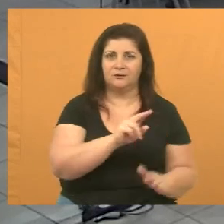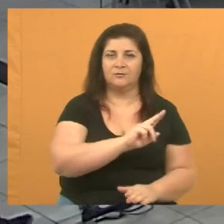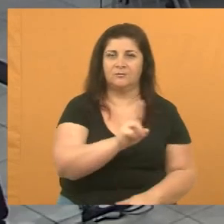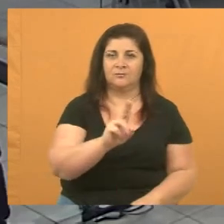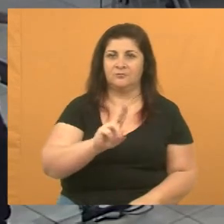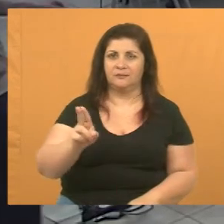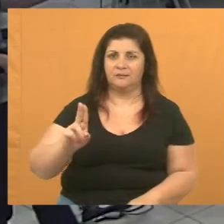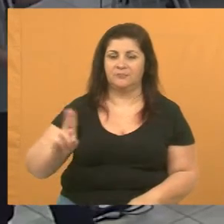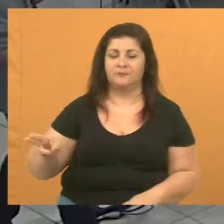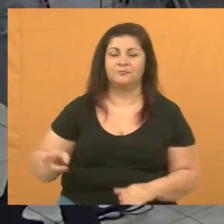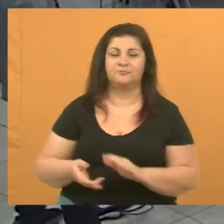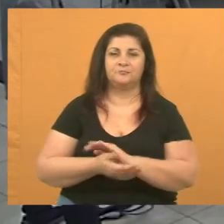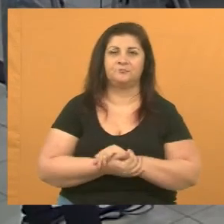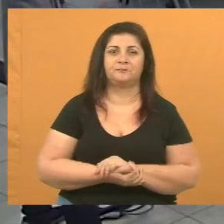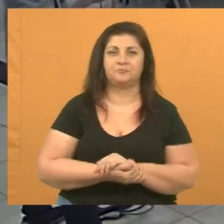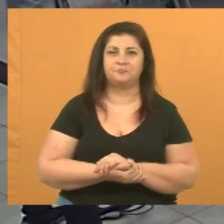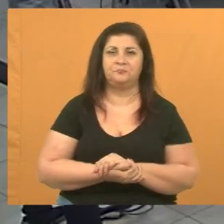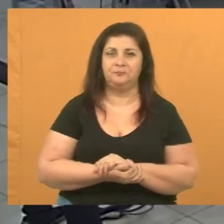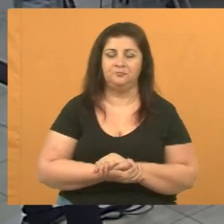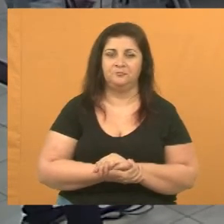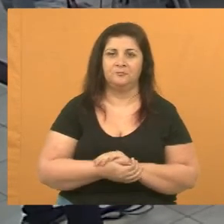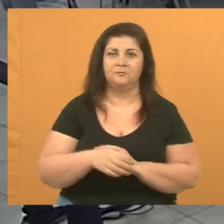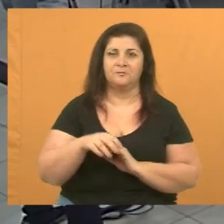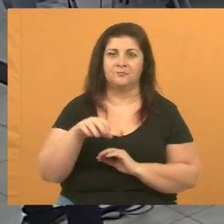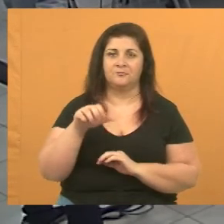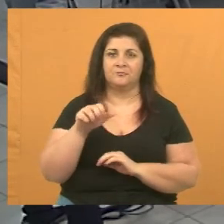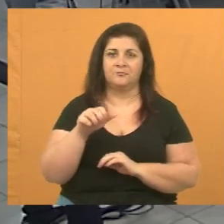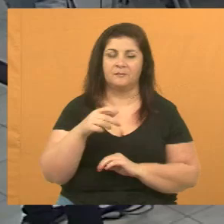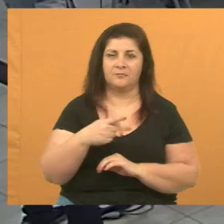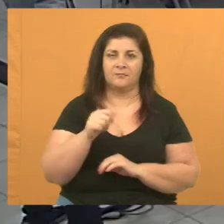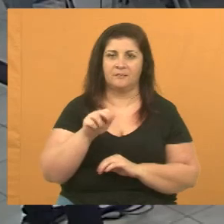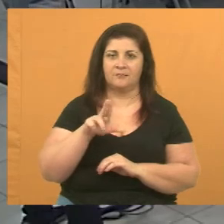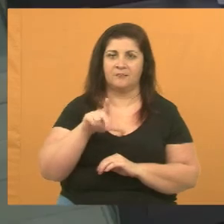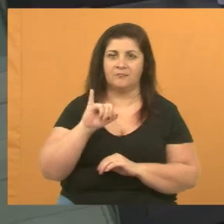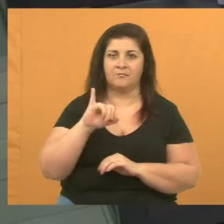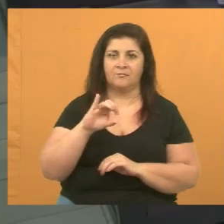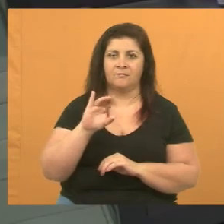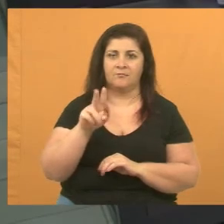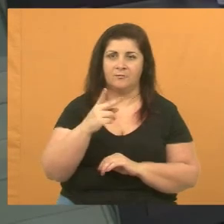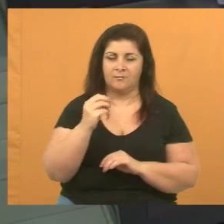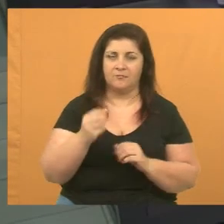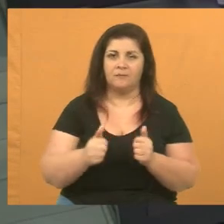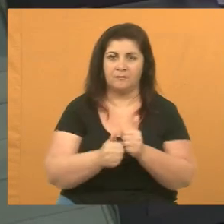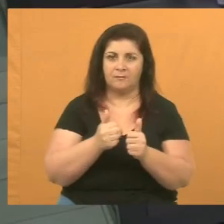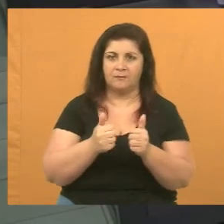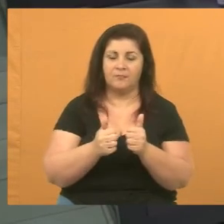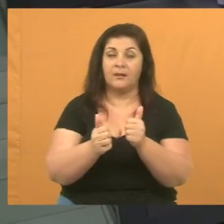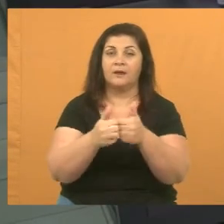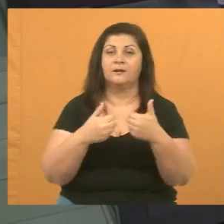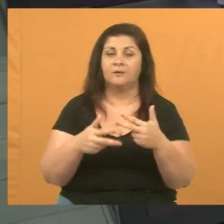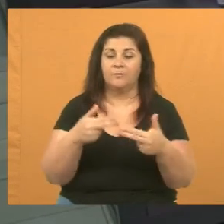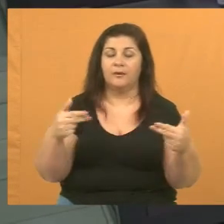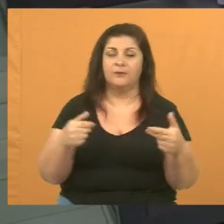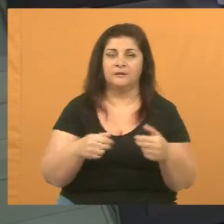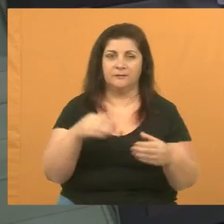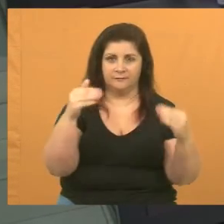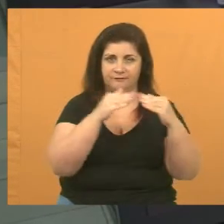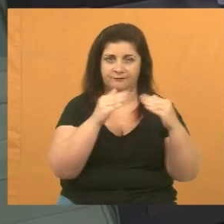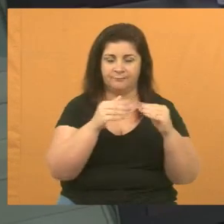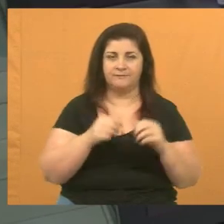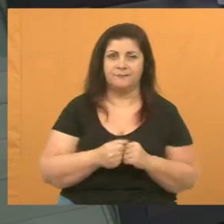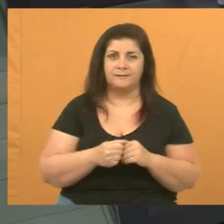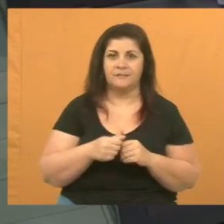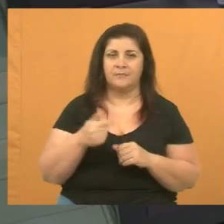forma nominal. Como vota vereador Paulinho do Esporte? Favorável. Como vota vereador Paulinho